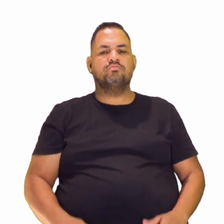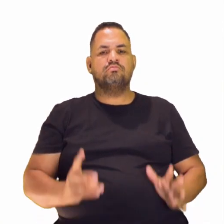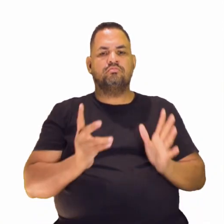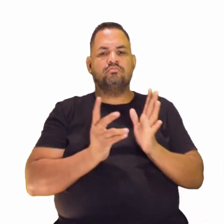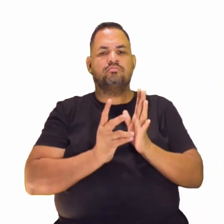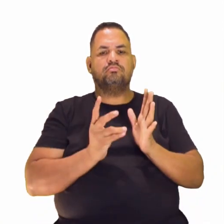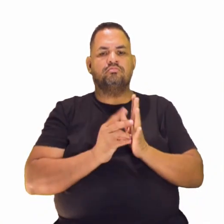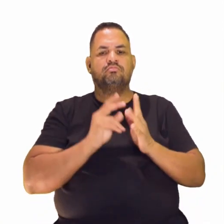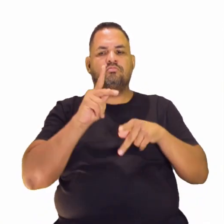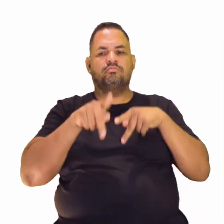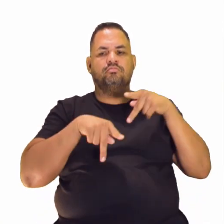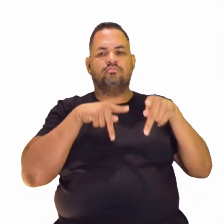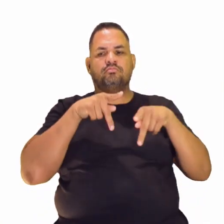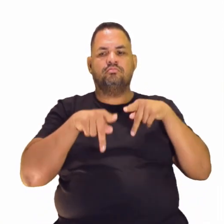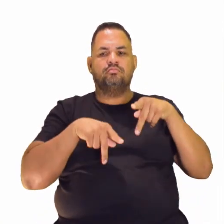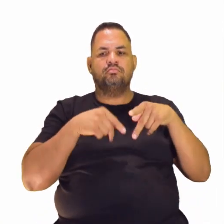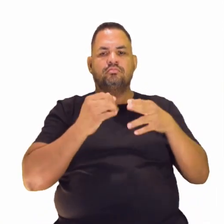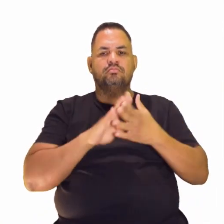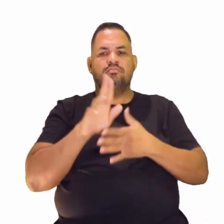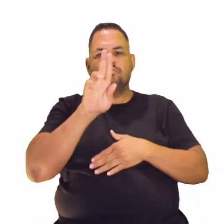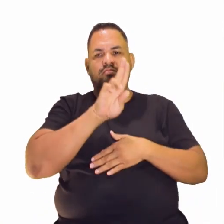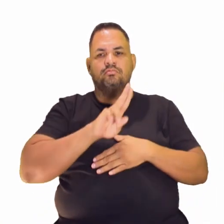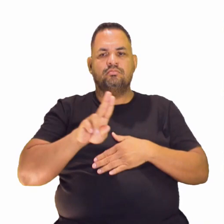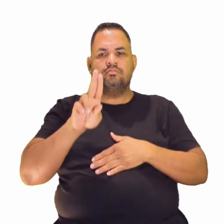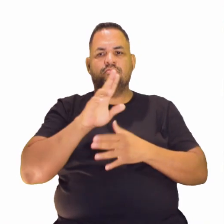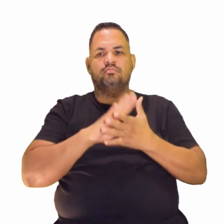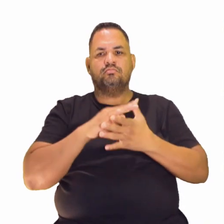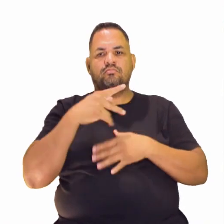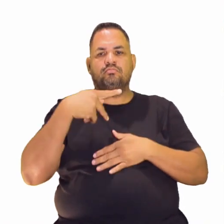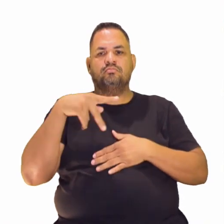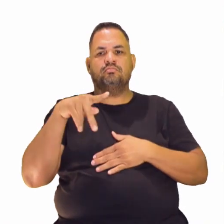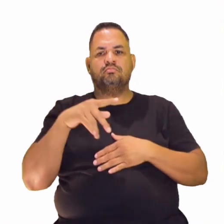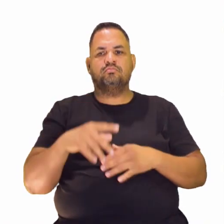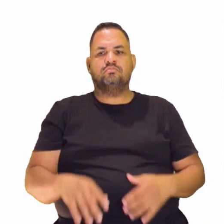os povos indígenas utilizavam para